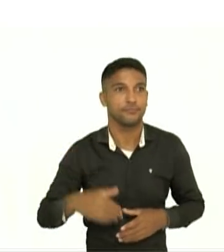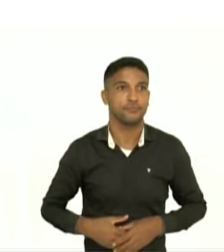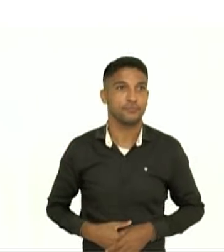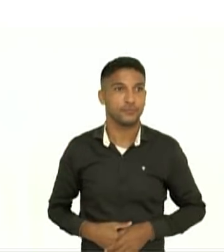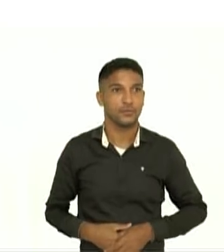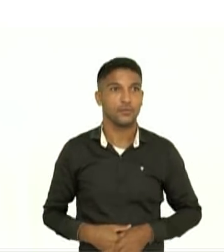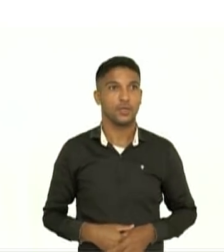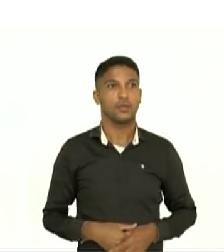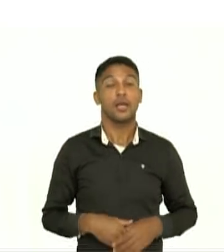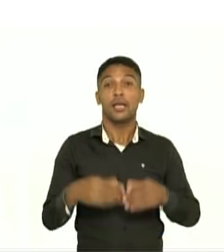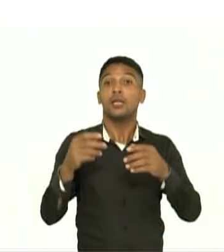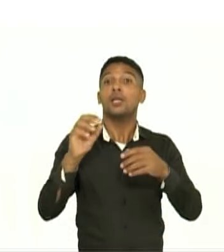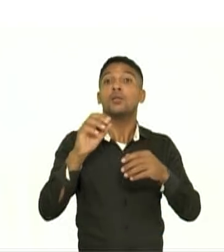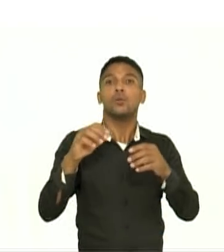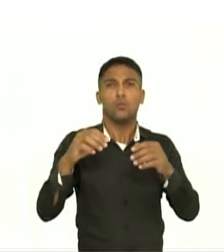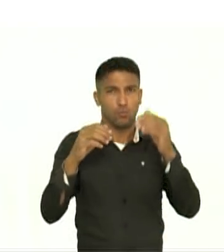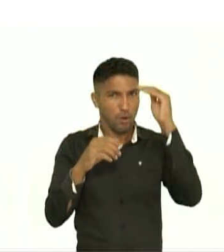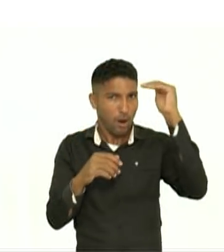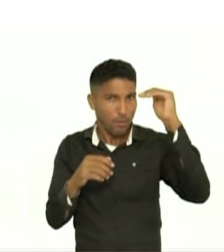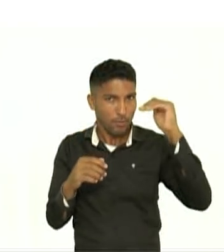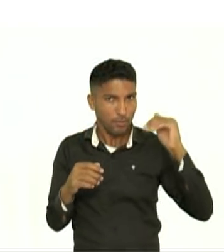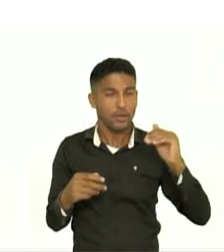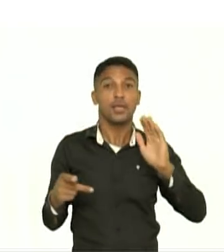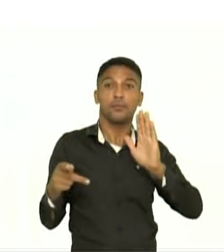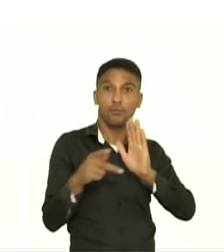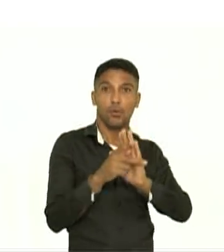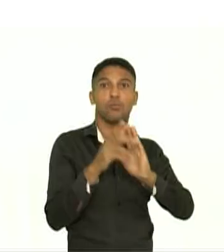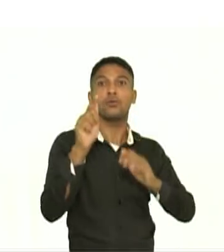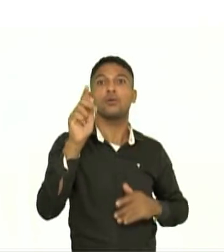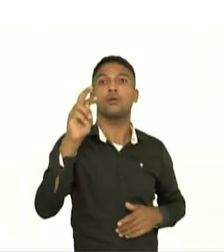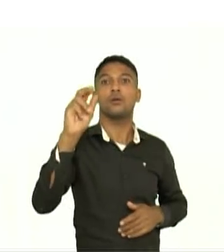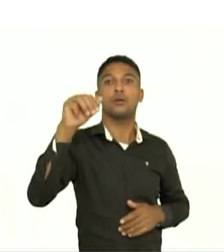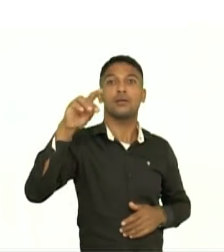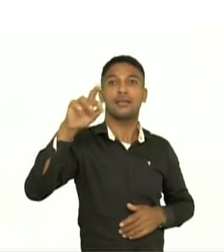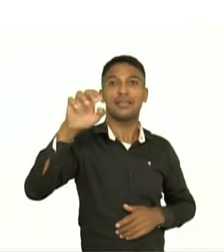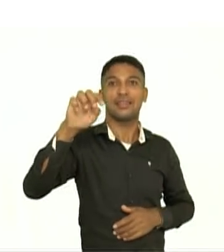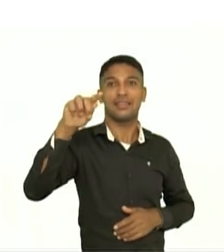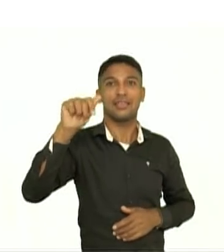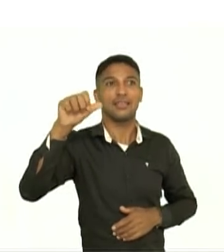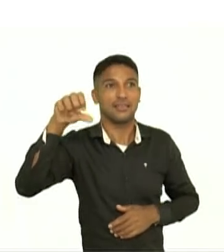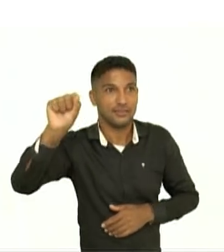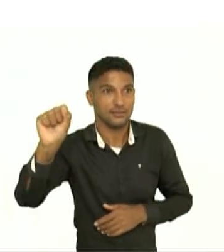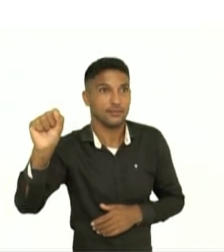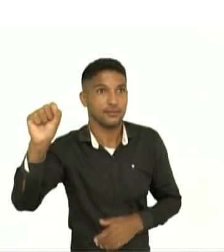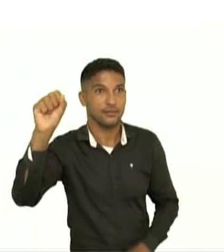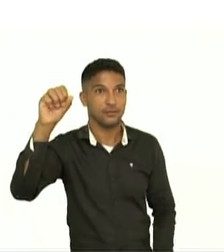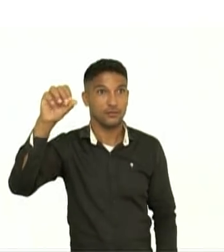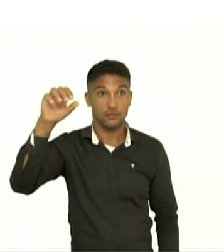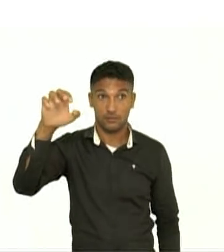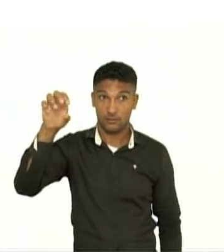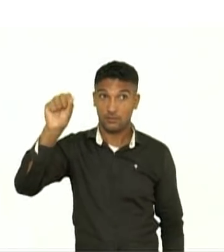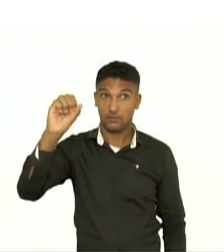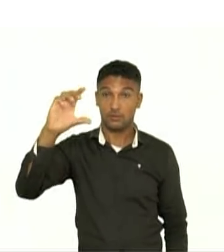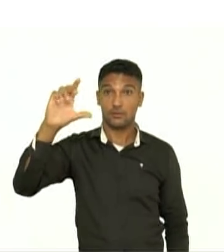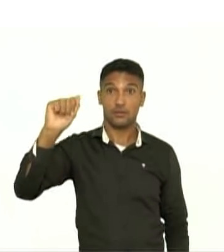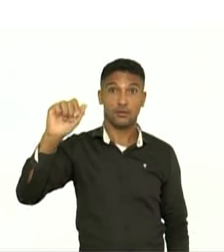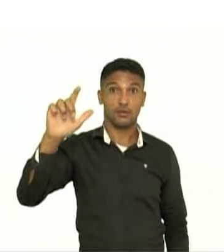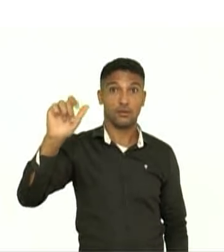existem inúmeras grandezas do tipo vetorial. Beleza? Vamos lá, então. Vamos dar continuidade aqui aos